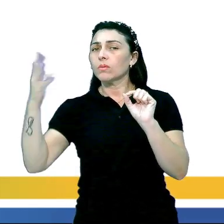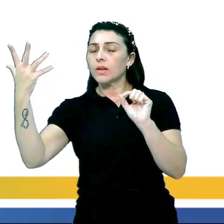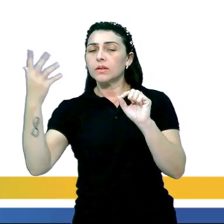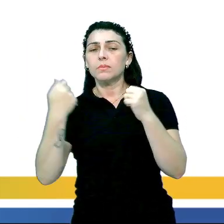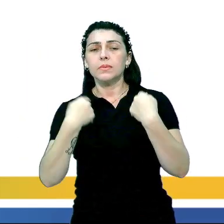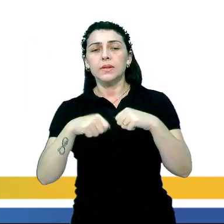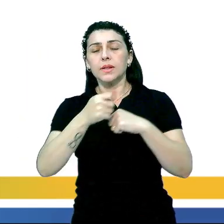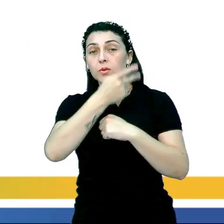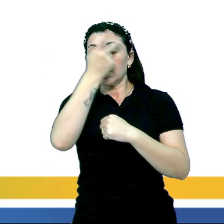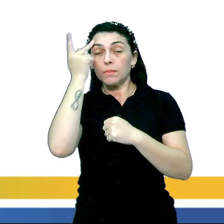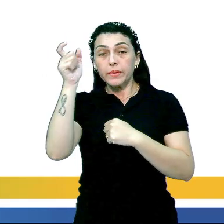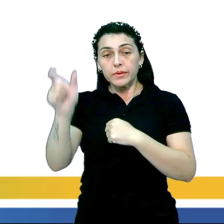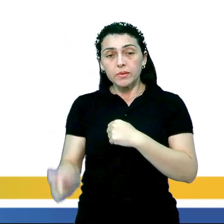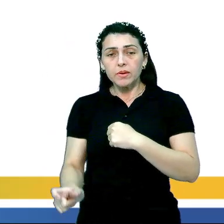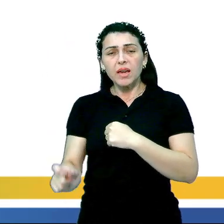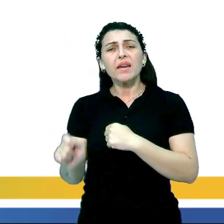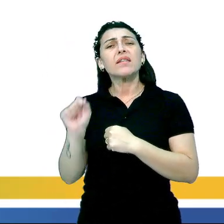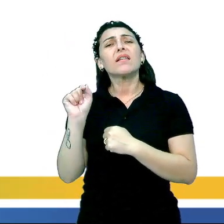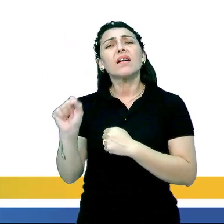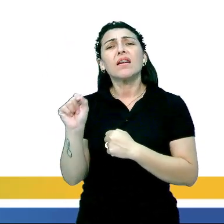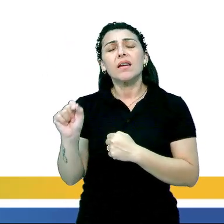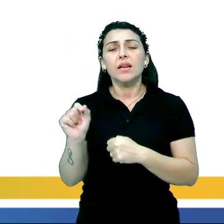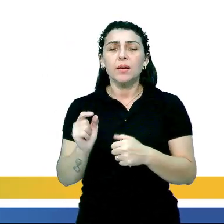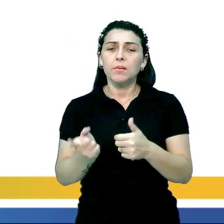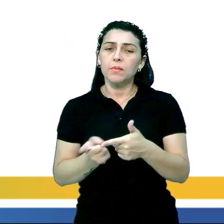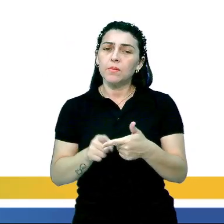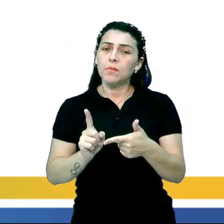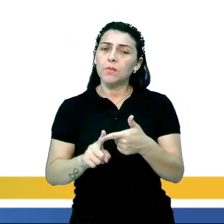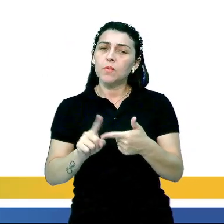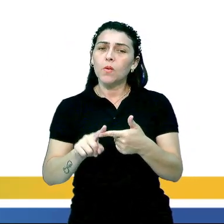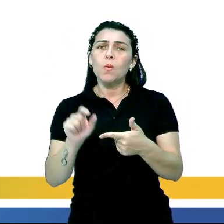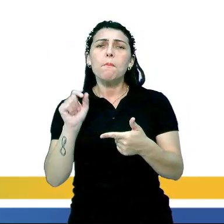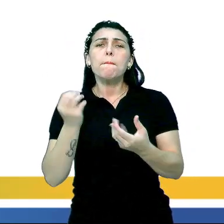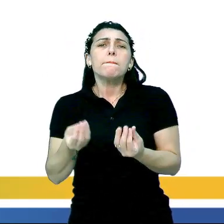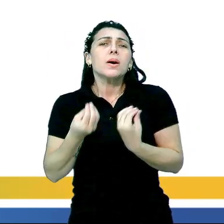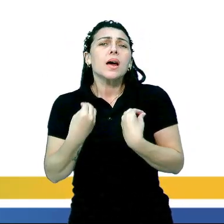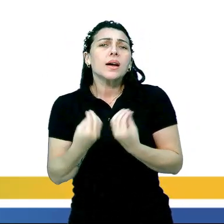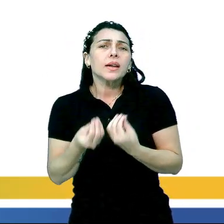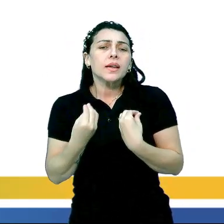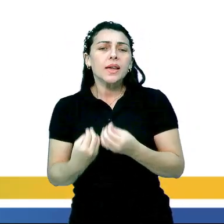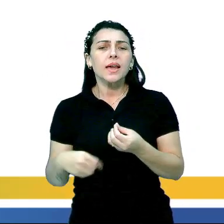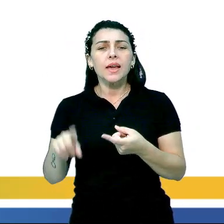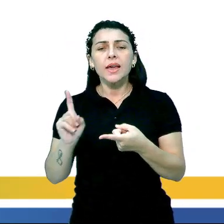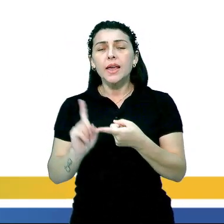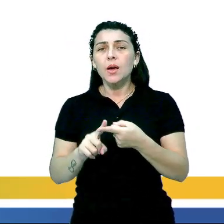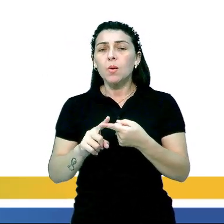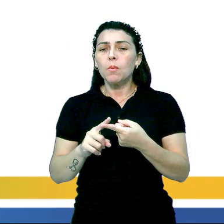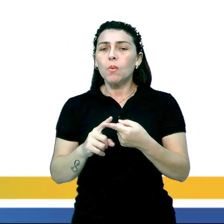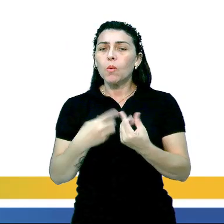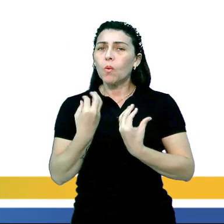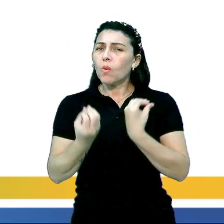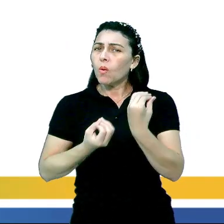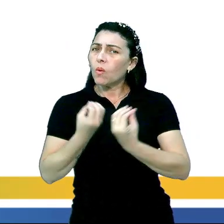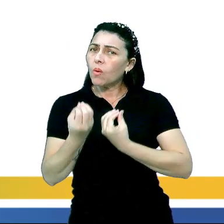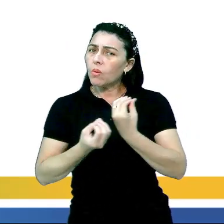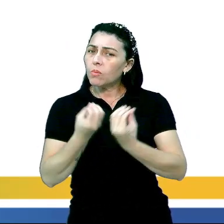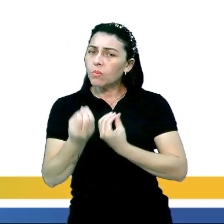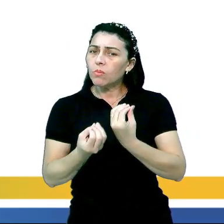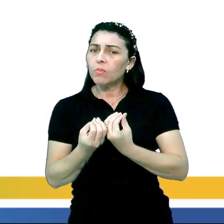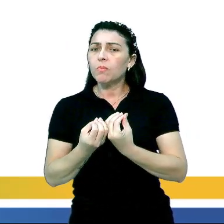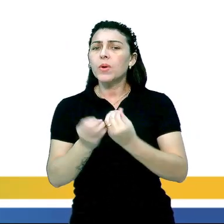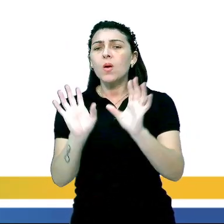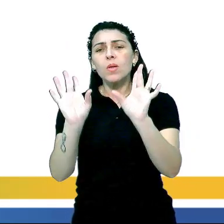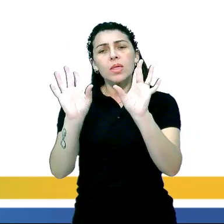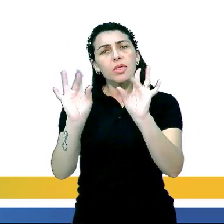Eu preciso de um agente, que é quem. Um efeito, que é para quê. O modo, como